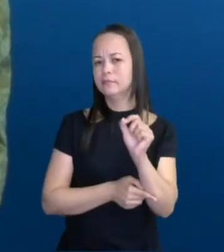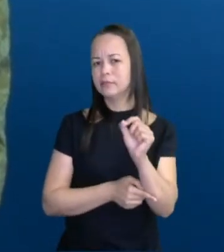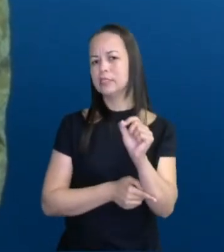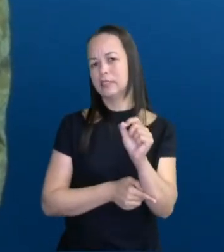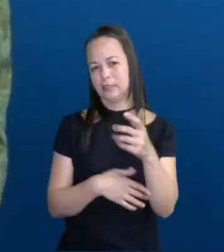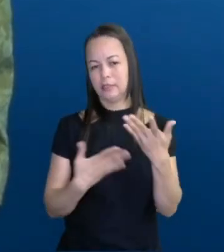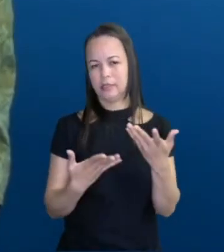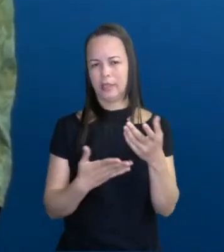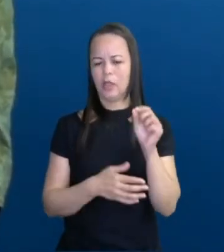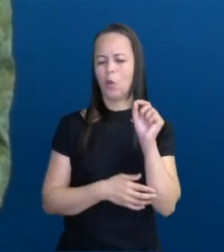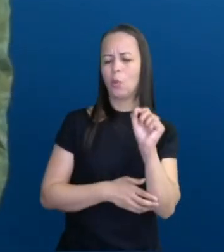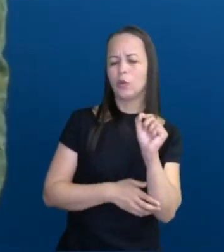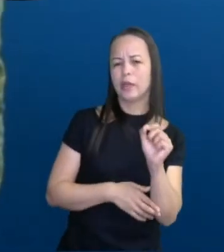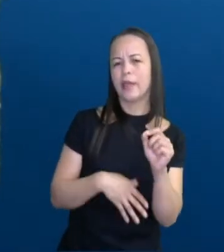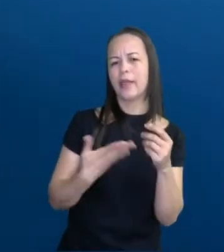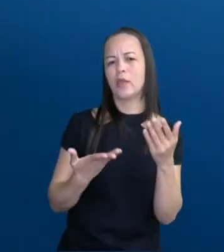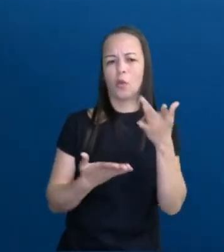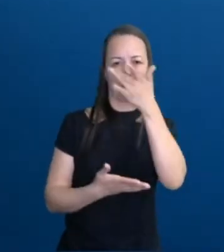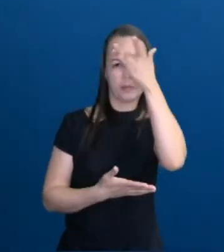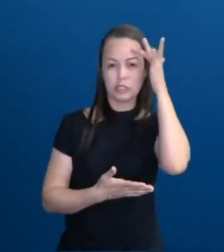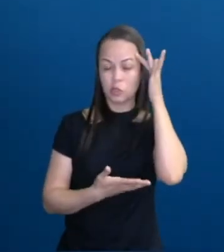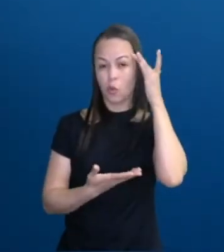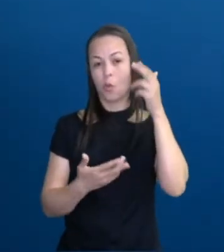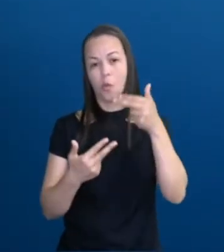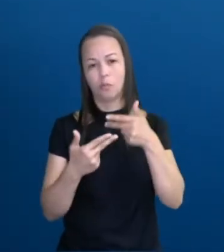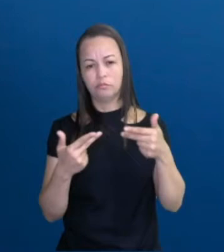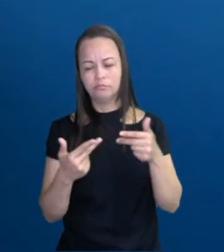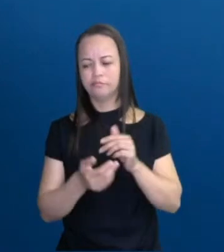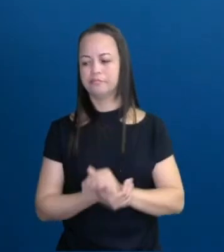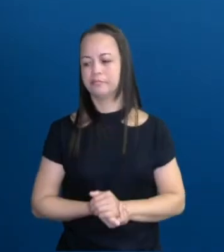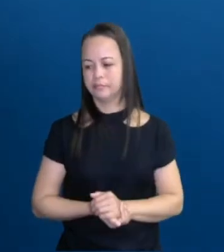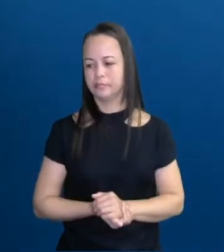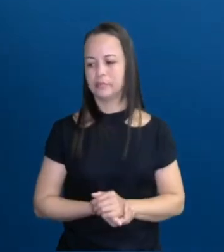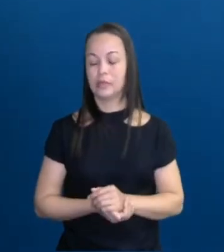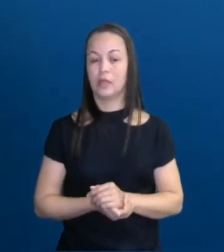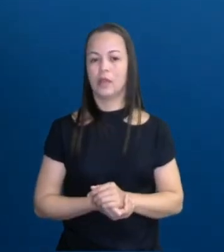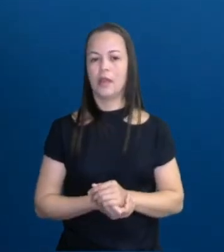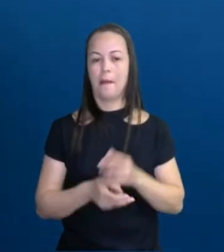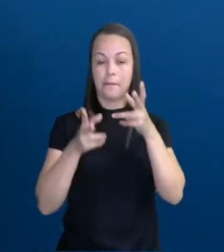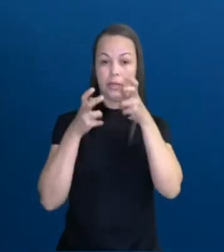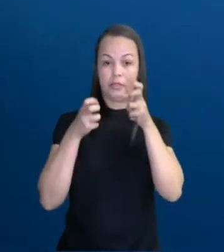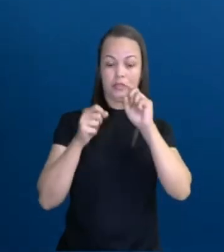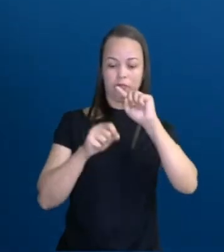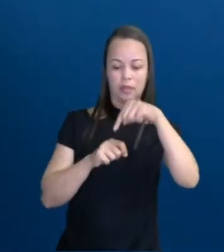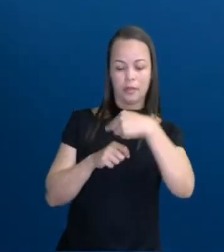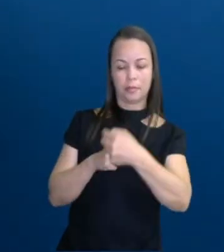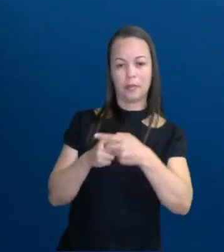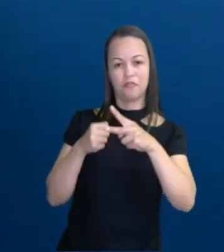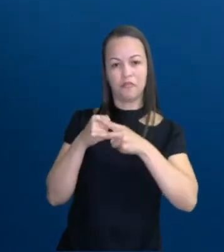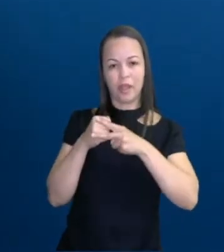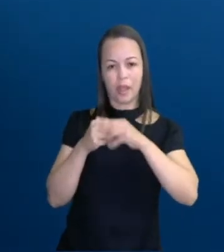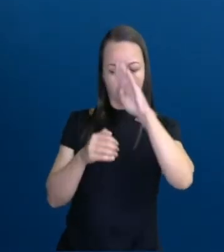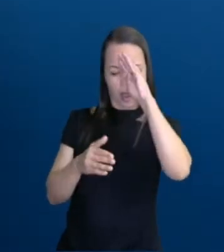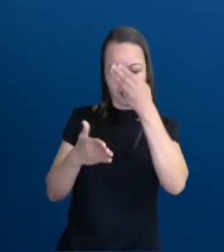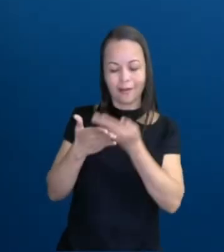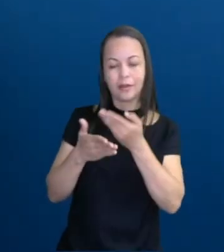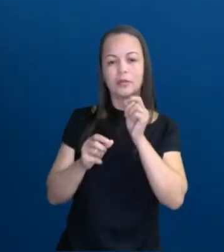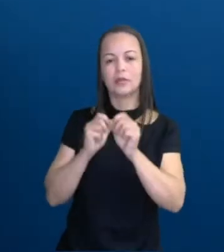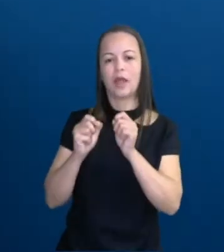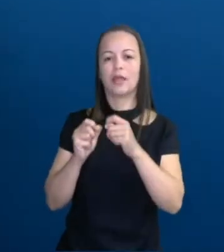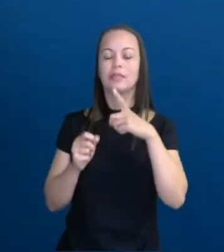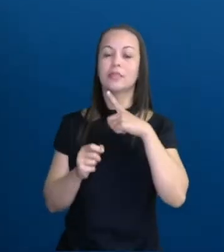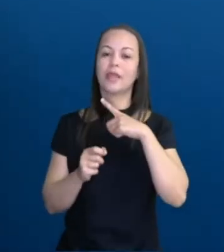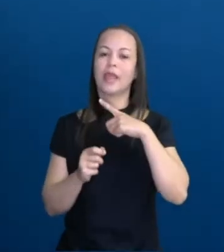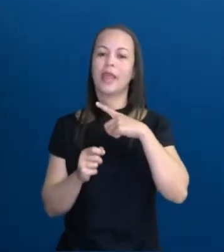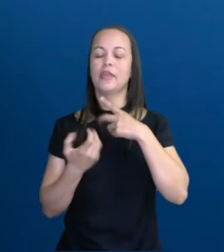acredita em alguma coisa ou em alguém. Percebam que logo após o verbo acreditar aparece a preposição